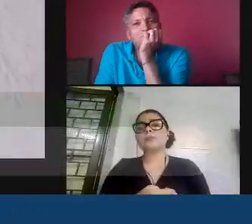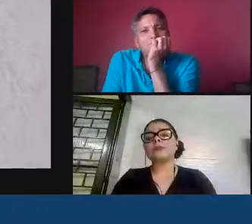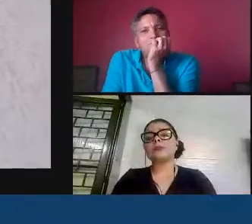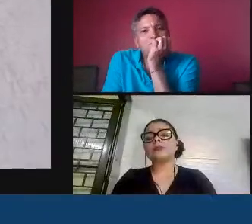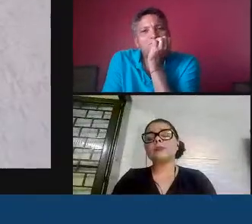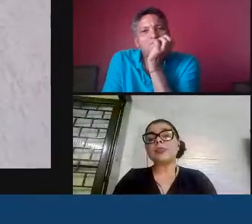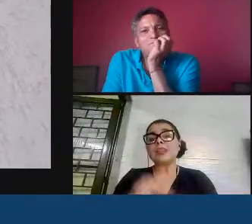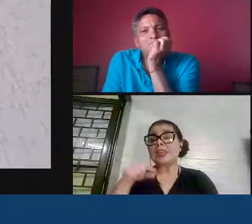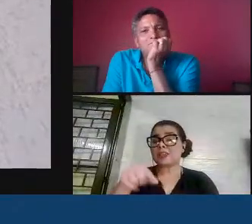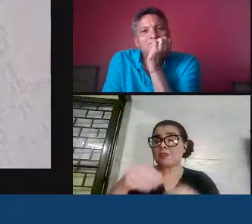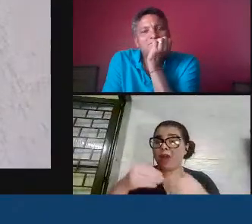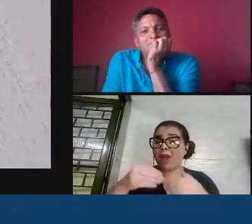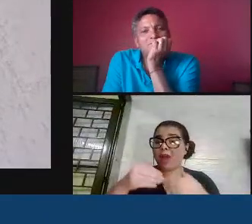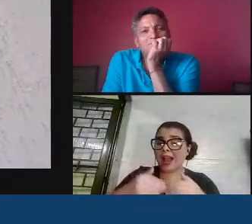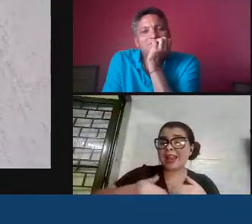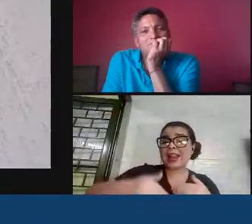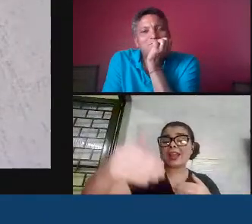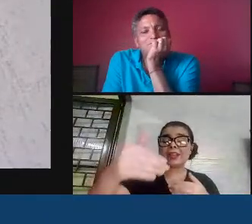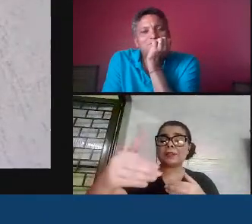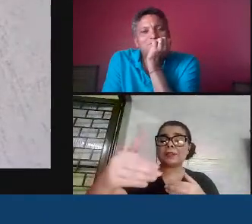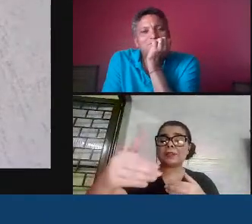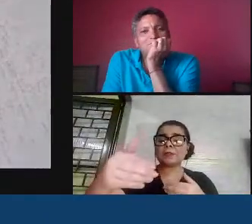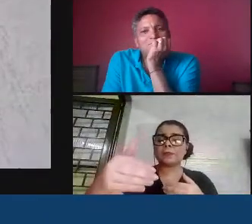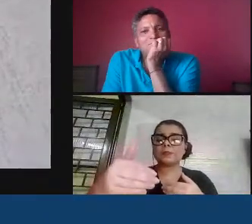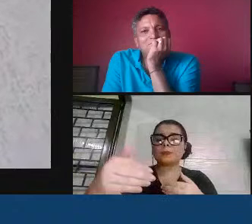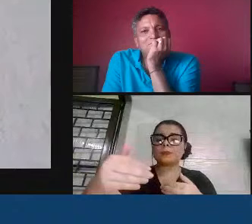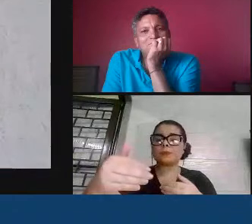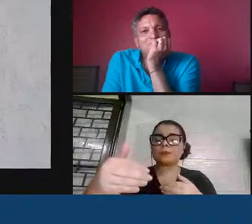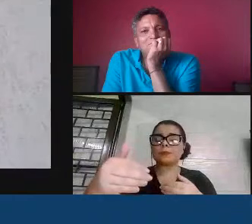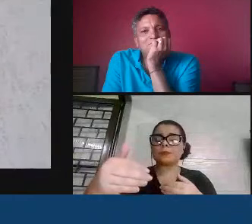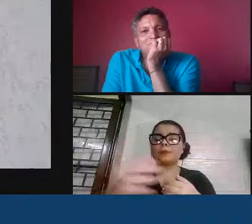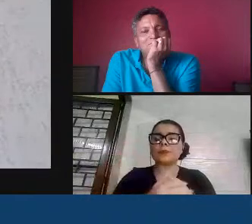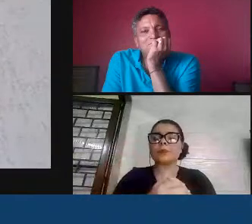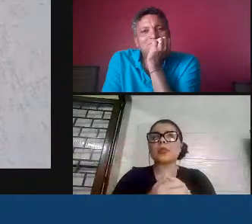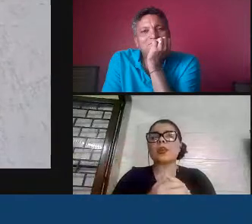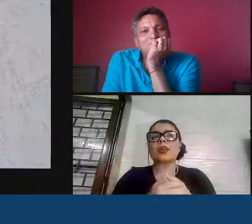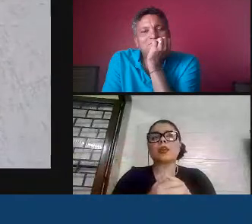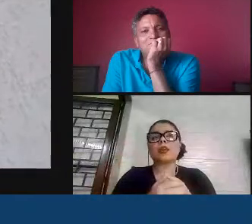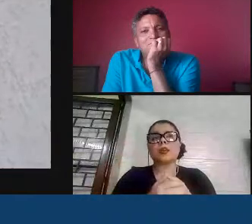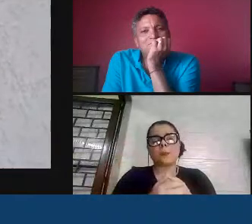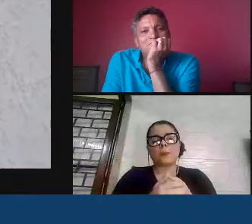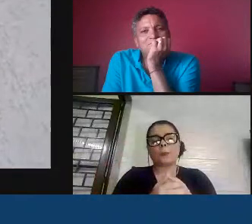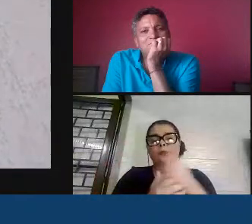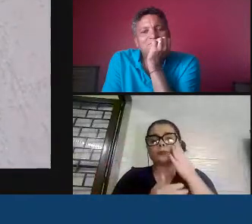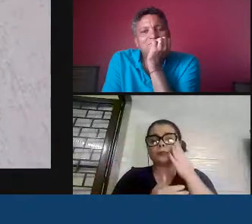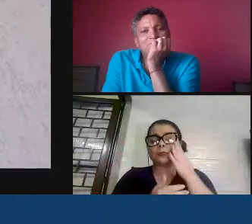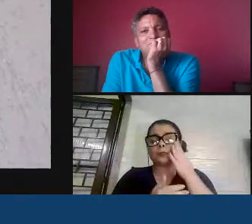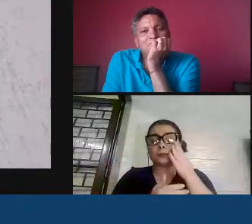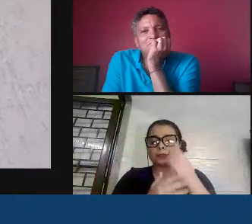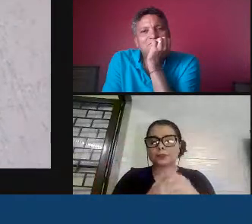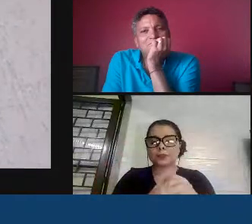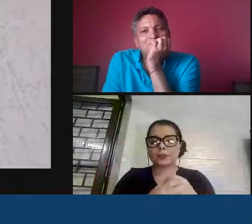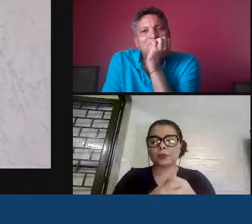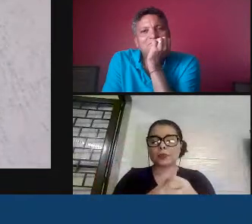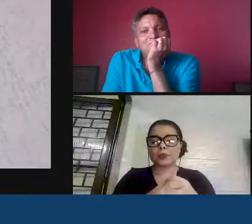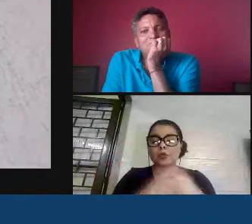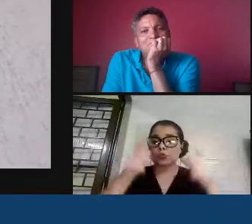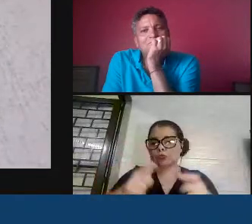daquele... daquela... Vamos dizer, do complexo ali do Jarju, da unidade da